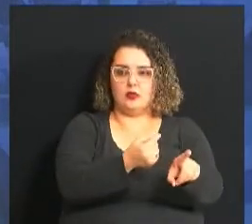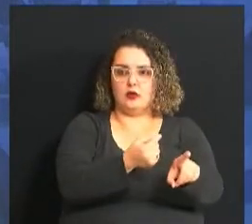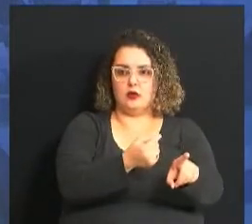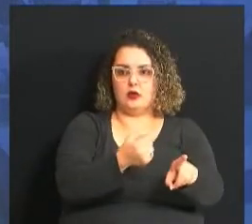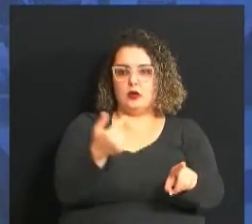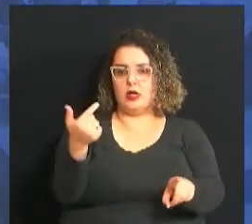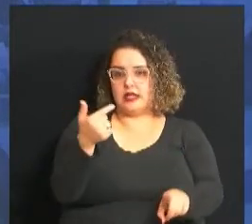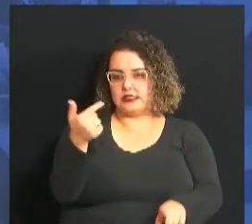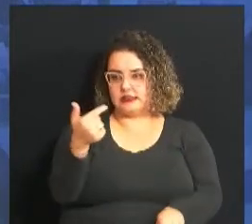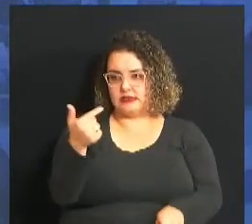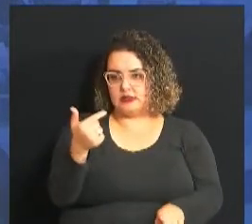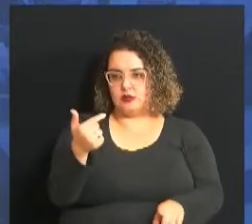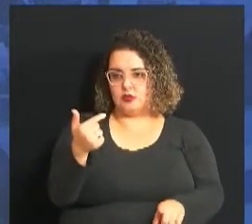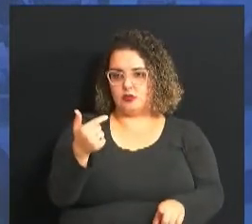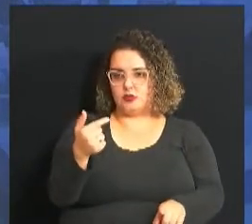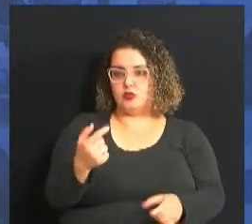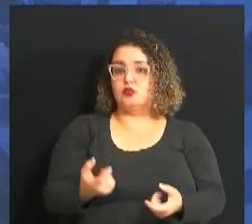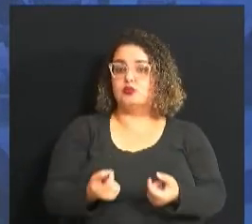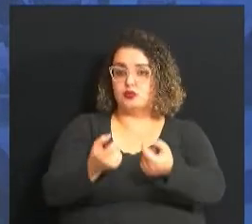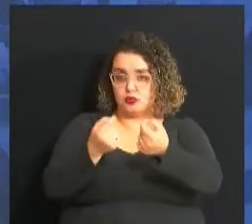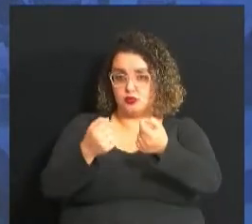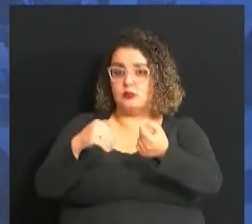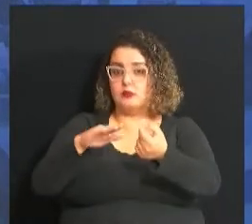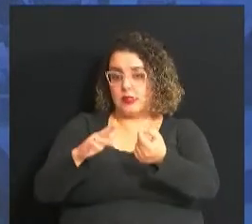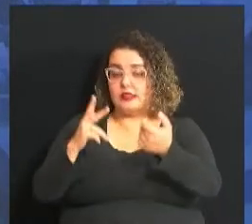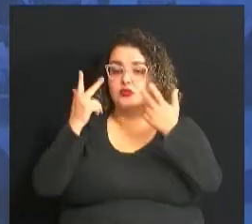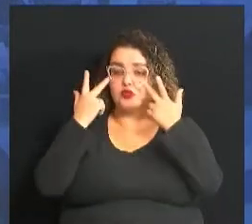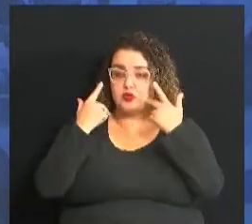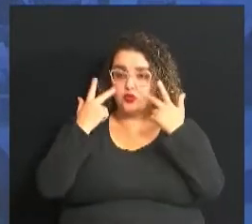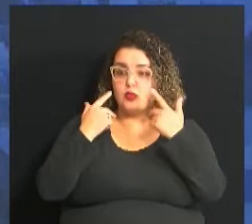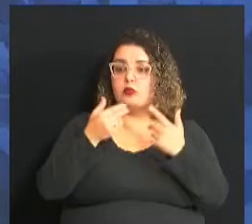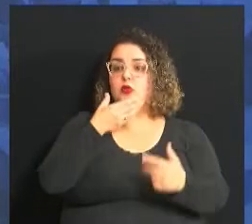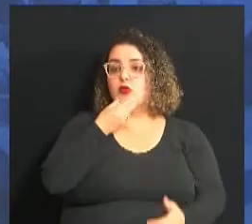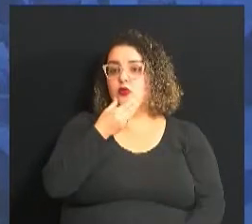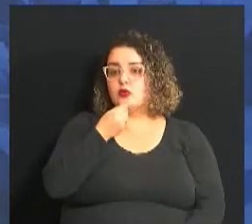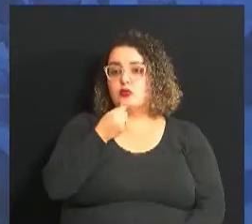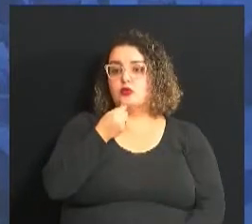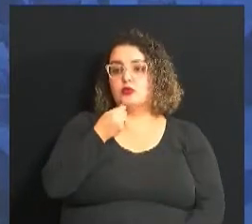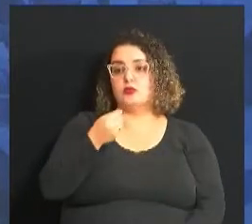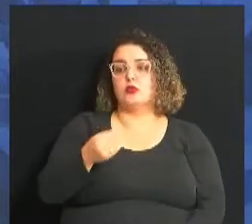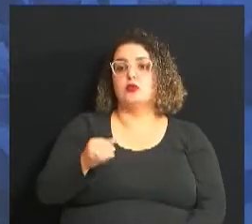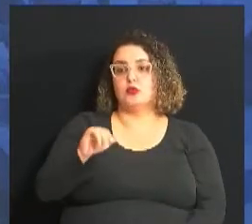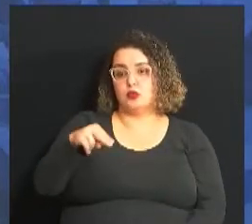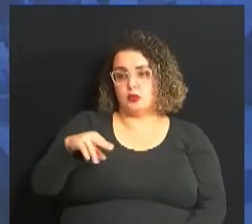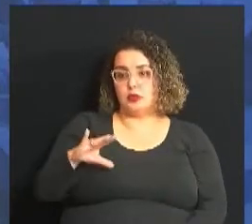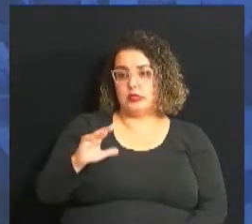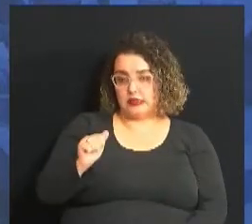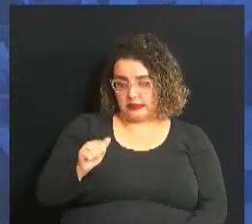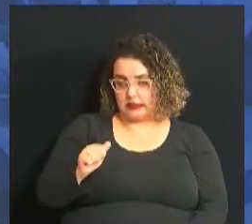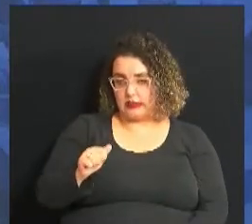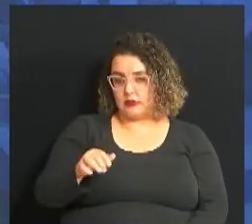segunda posição do tumor mais frequente, né, nos homens. Dados do INCA estimam